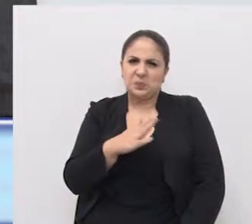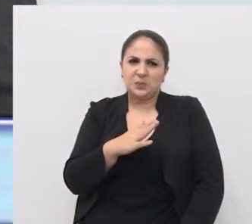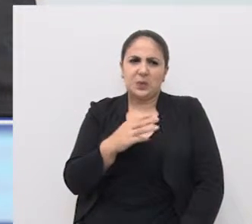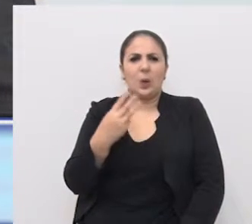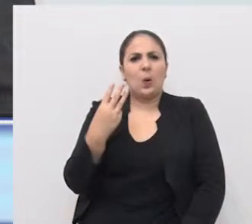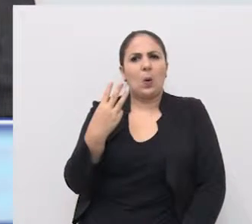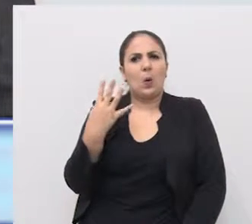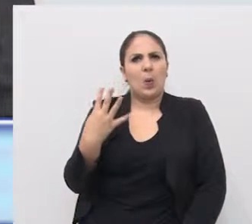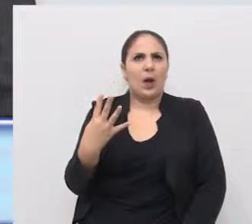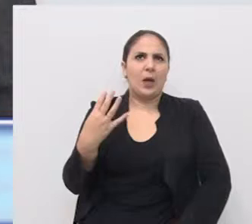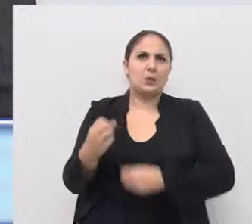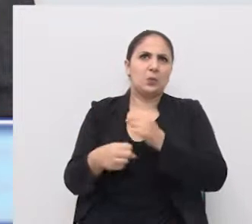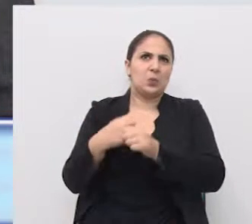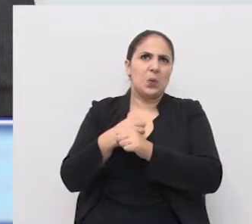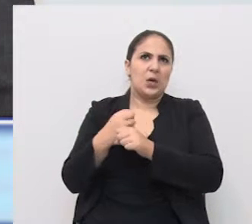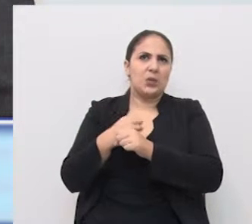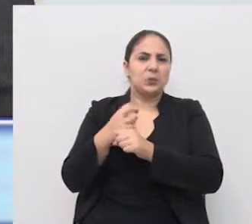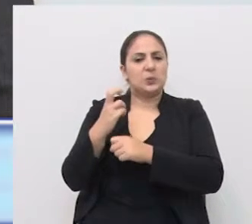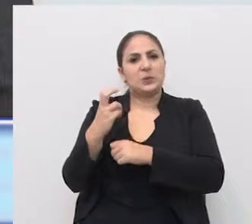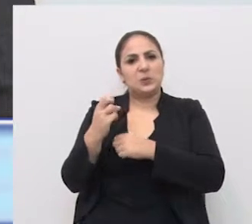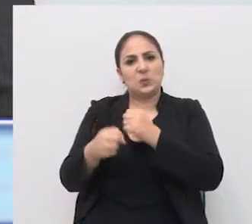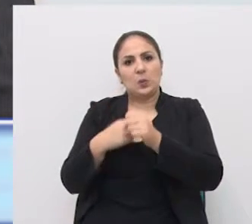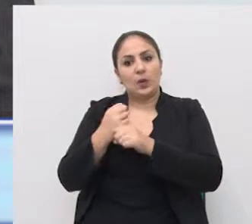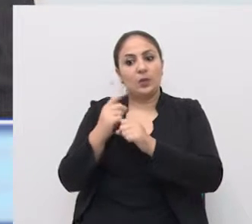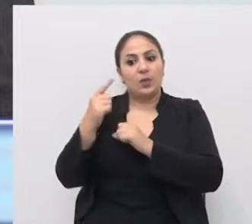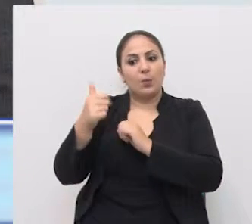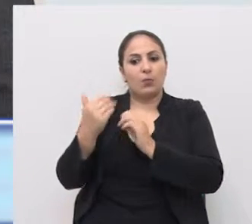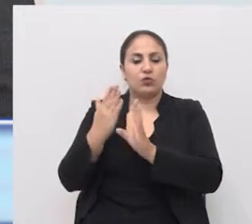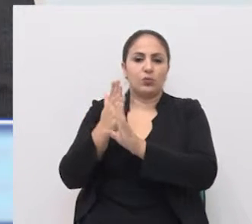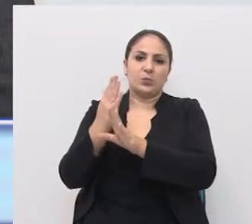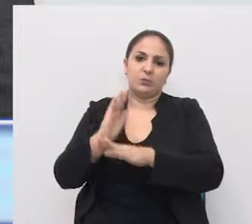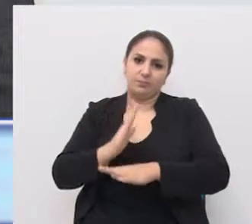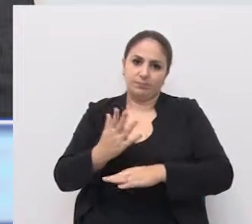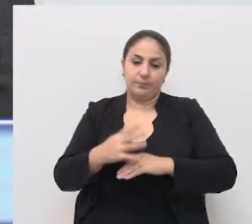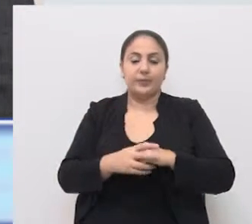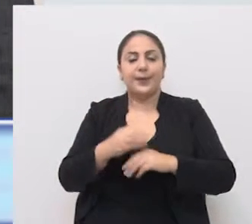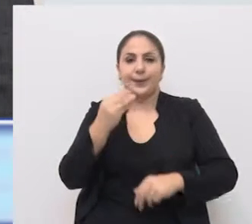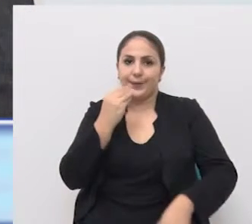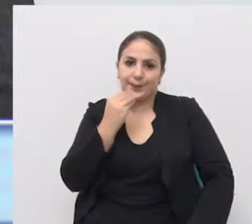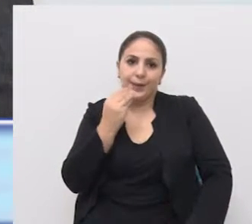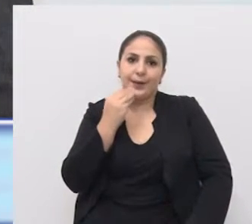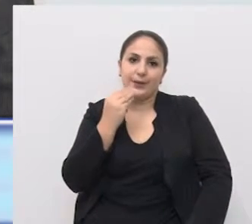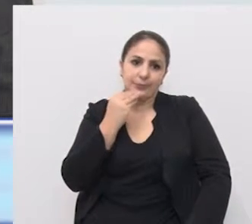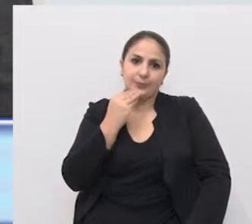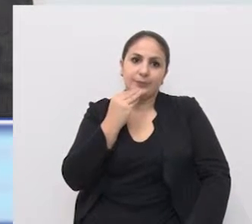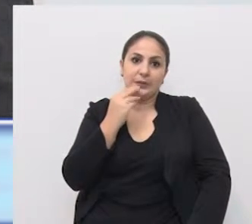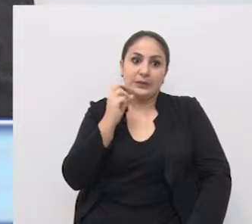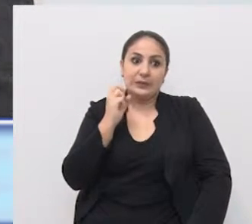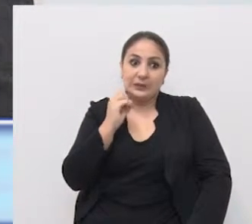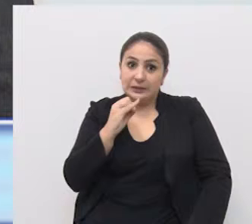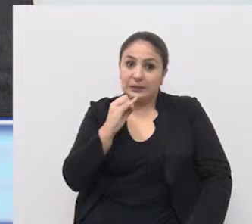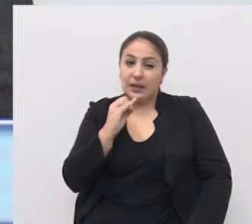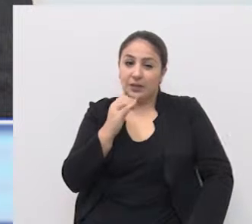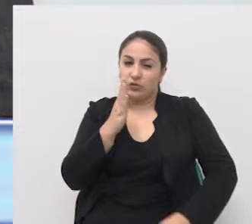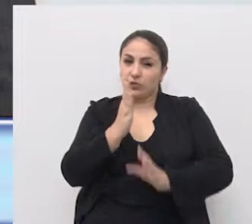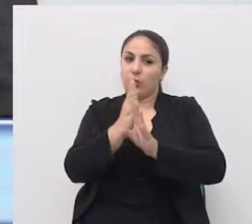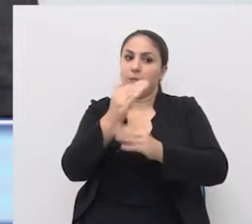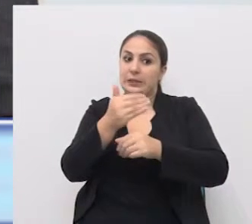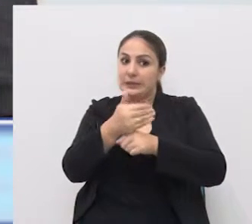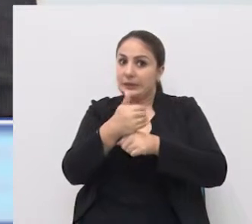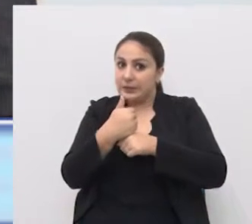vai viver por cerca de 4 anos, 5 anos após o diagnóstico. É claro que